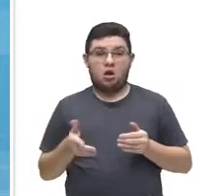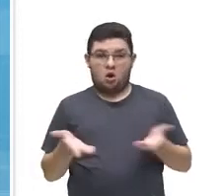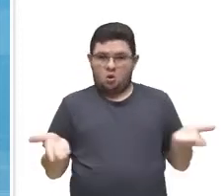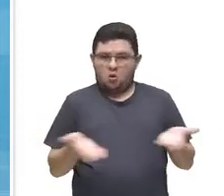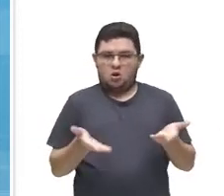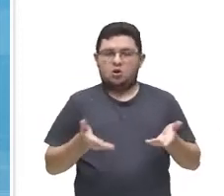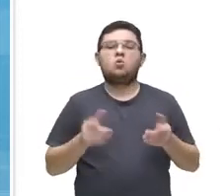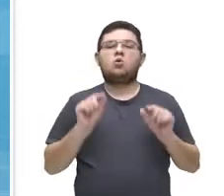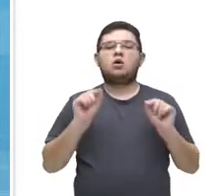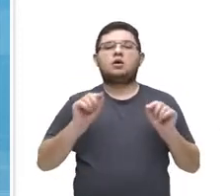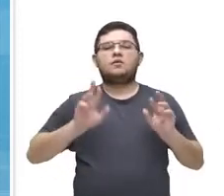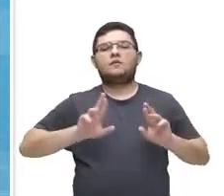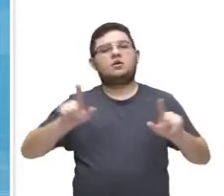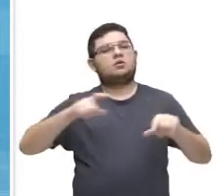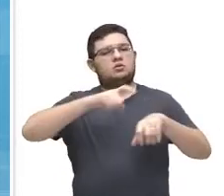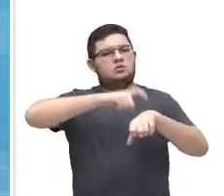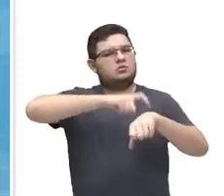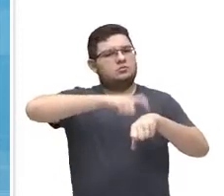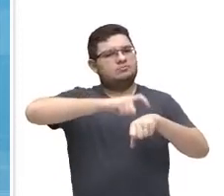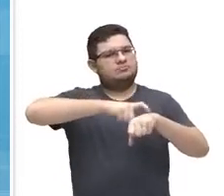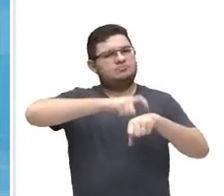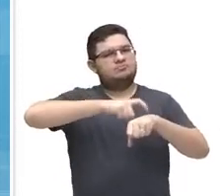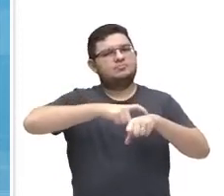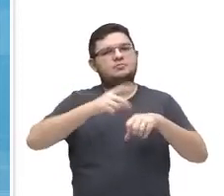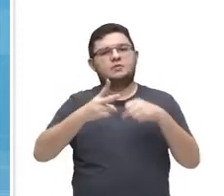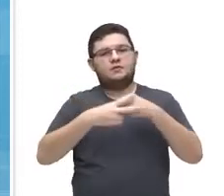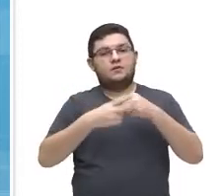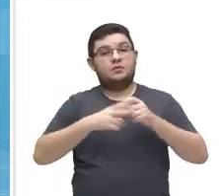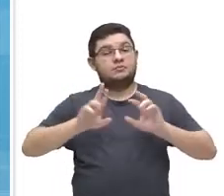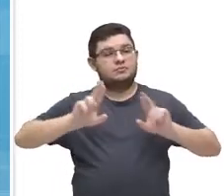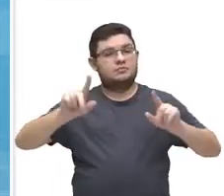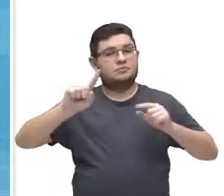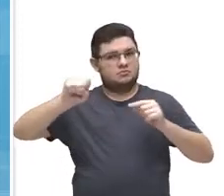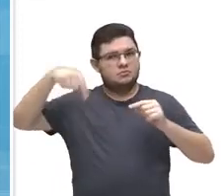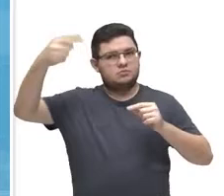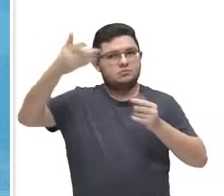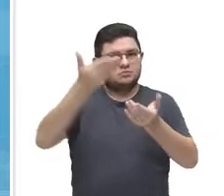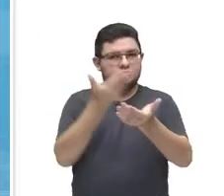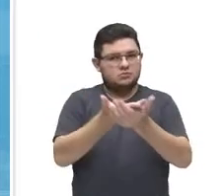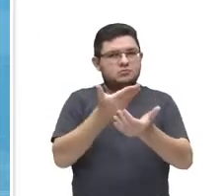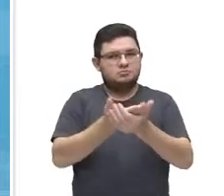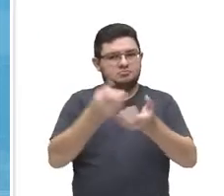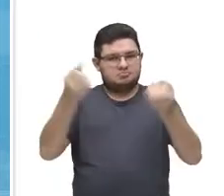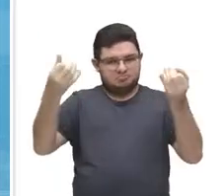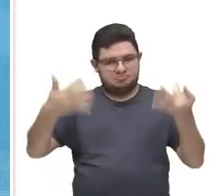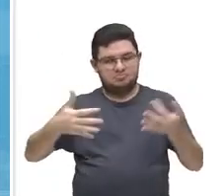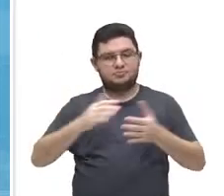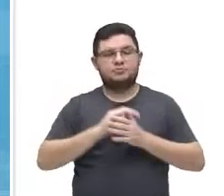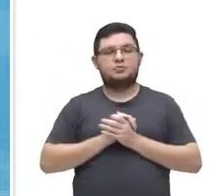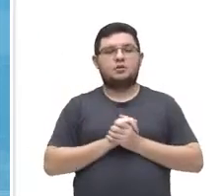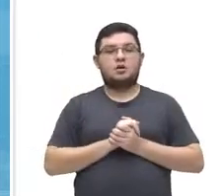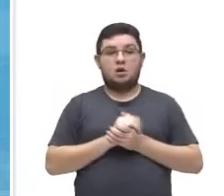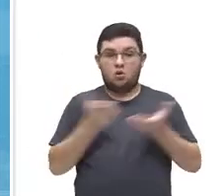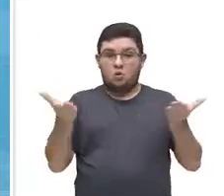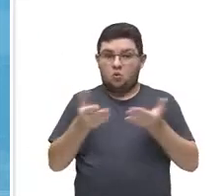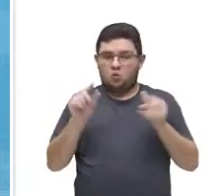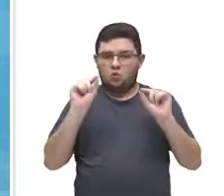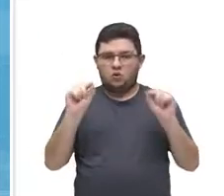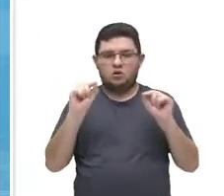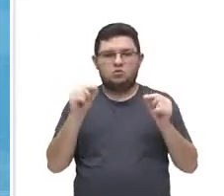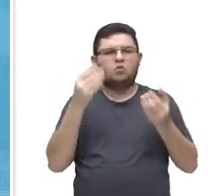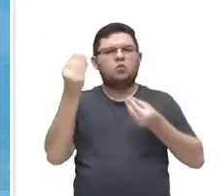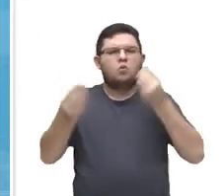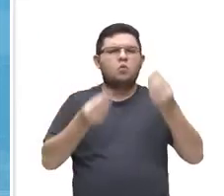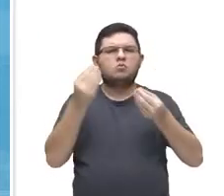the simple present, é um outro tempo verbal que nós vamos ver em um momento adequado, tá certo? Vou mostrar para vocês agora, gente, como é que acontece